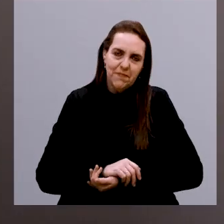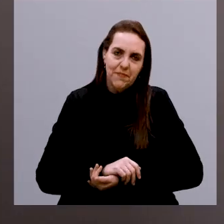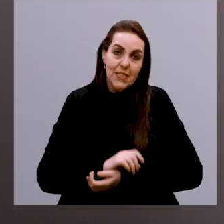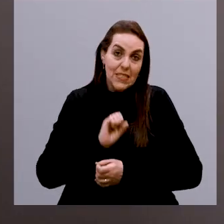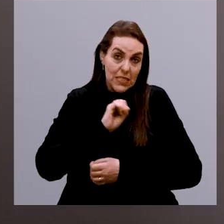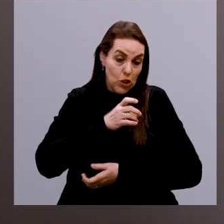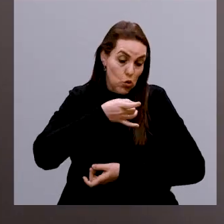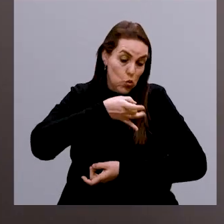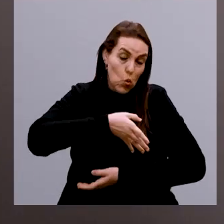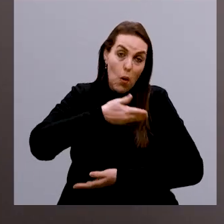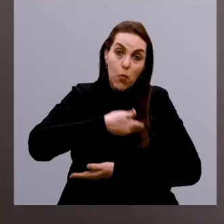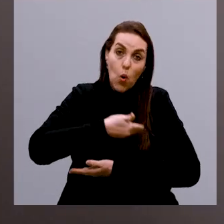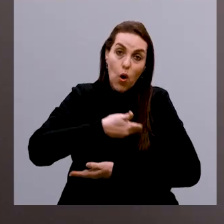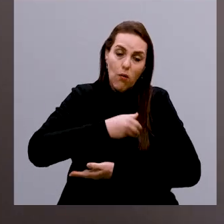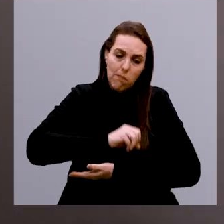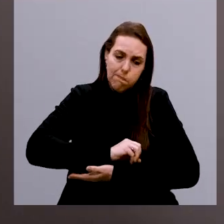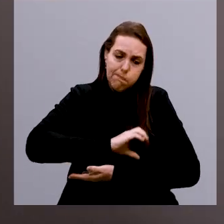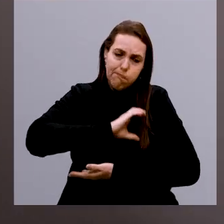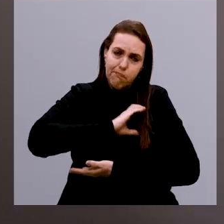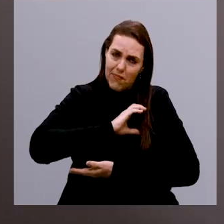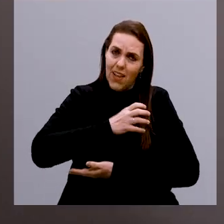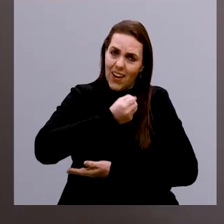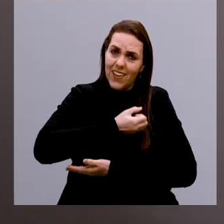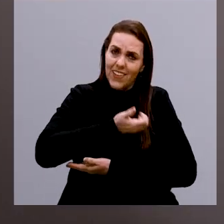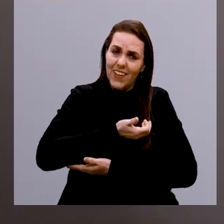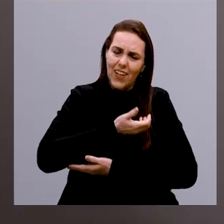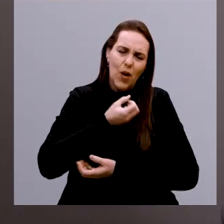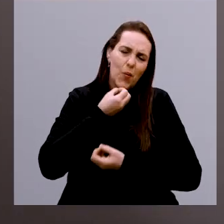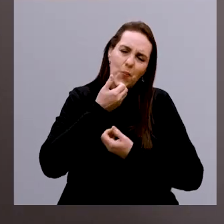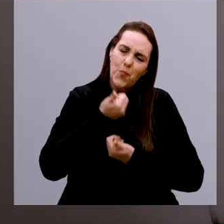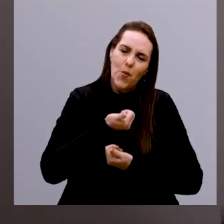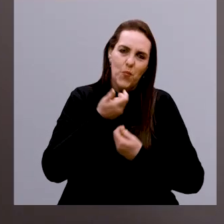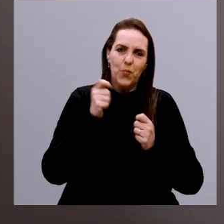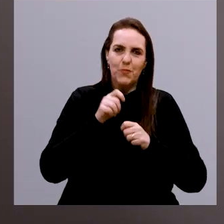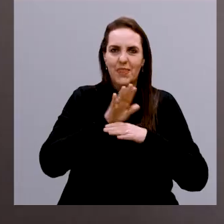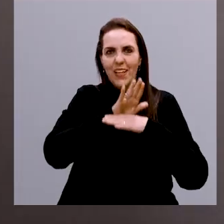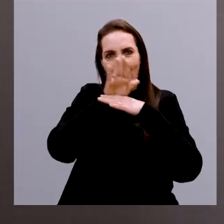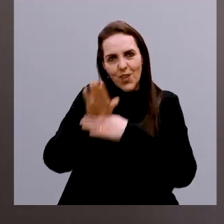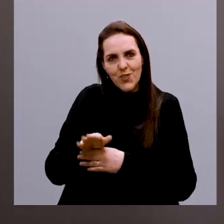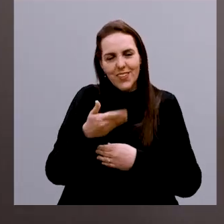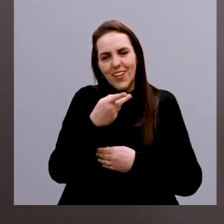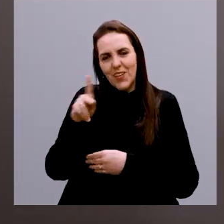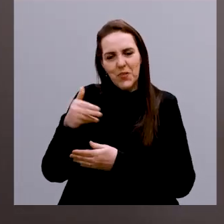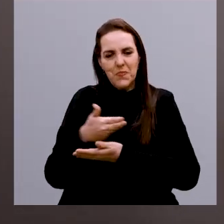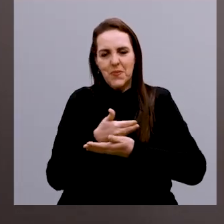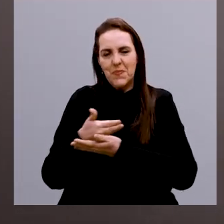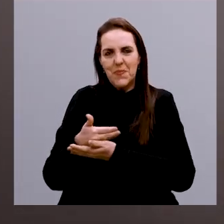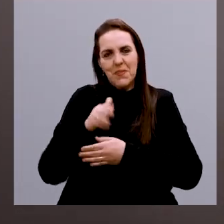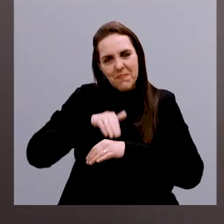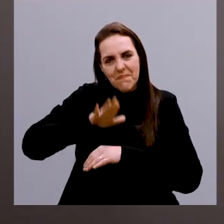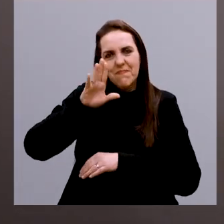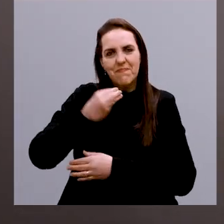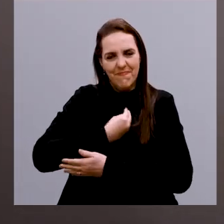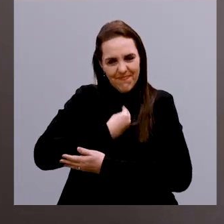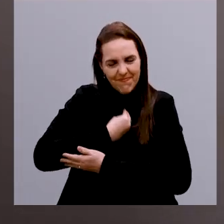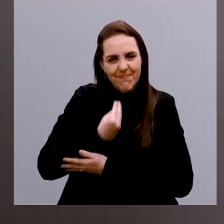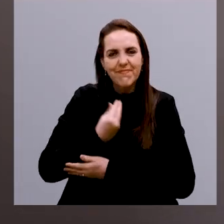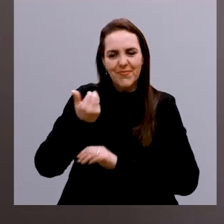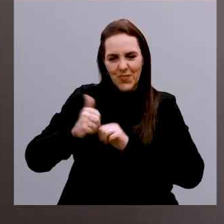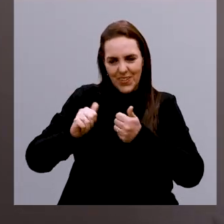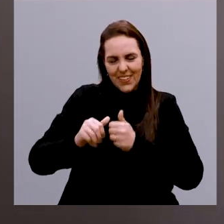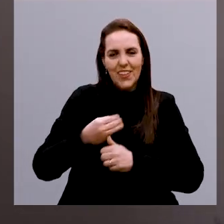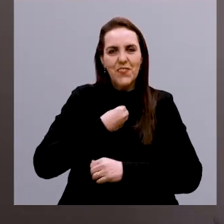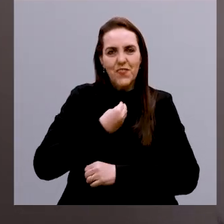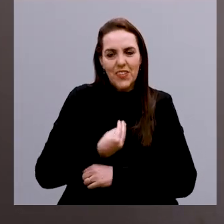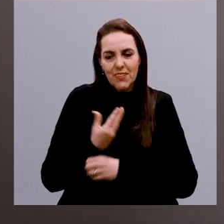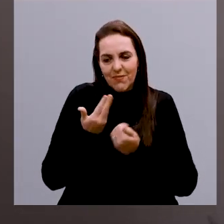E quando sobra, quando tem esse excedente, que coisa boa poder ajudar outros bebês, poder trazer ainda mais vida,